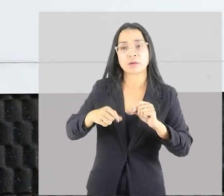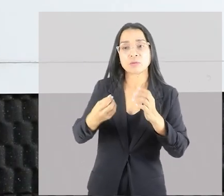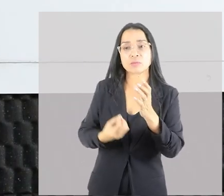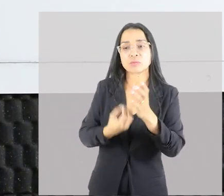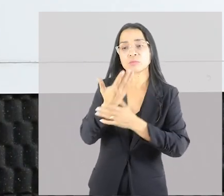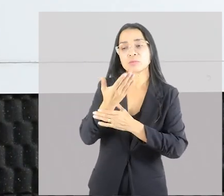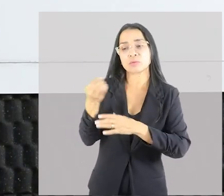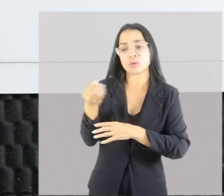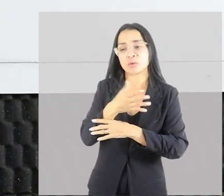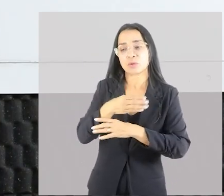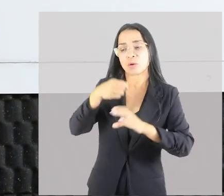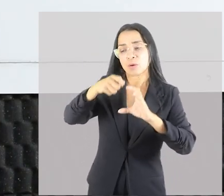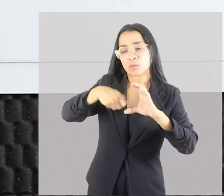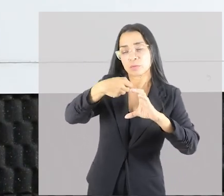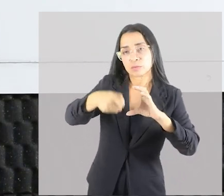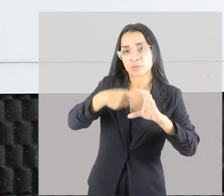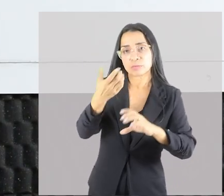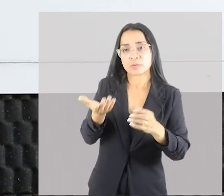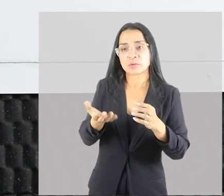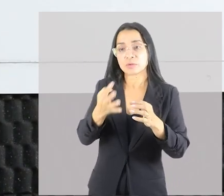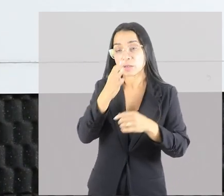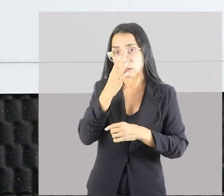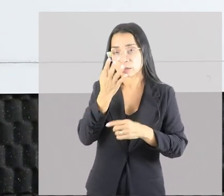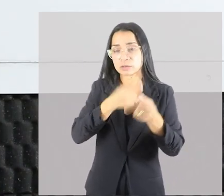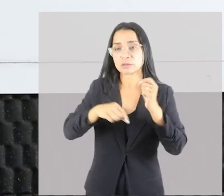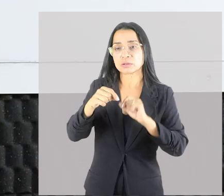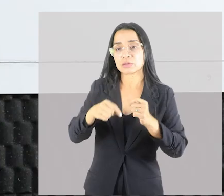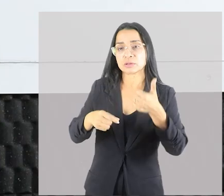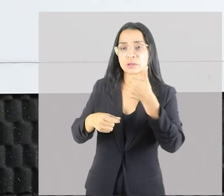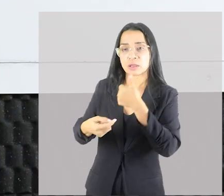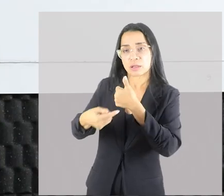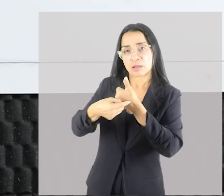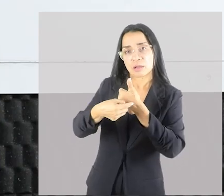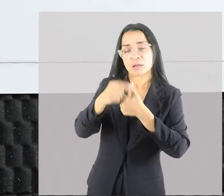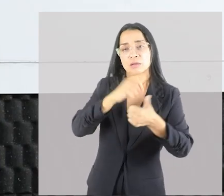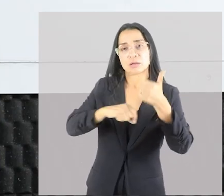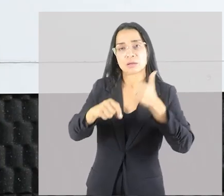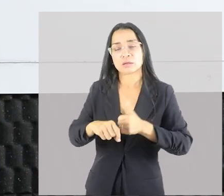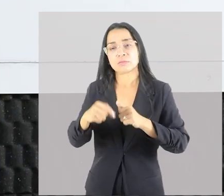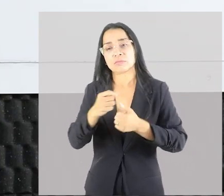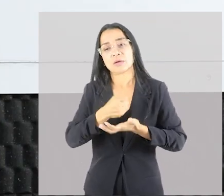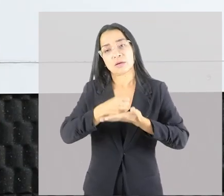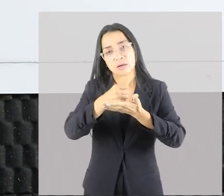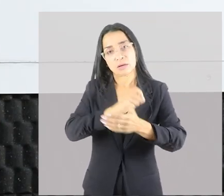novos vídeos, né? Assistir aqui a gente, dá like aí que vai ajudar muito a